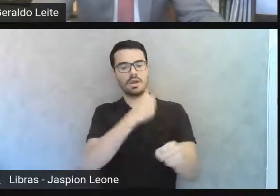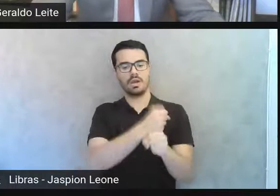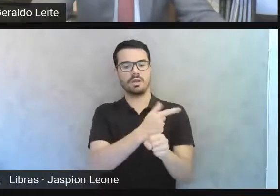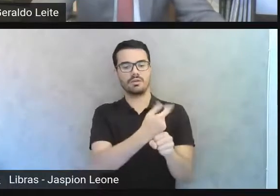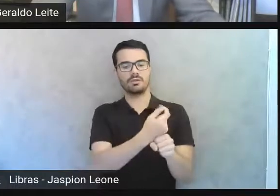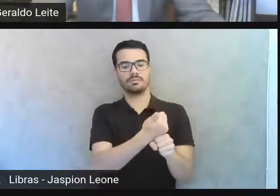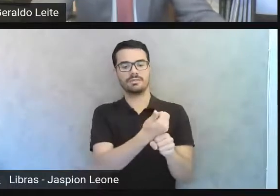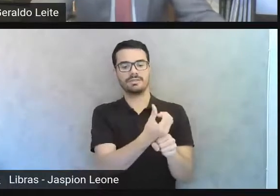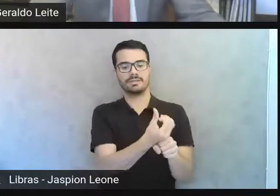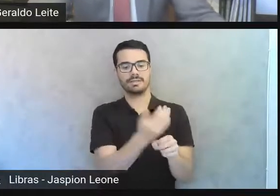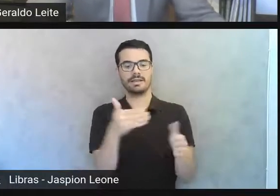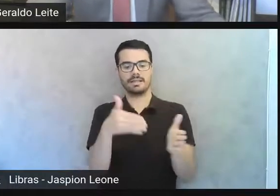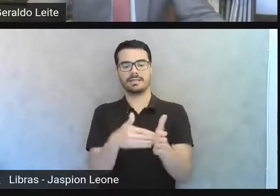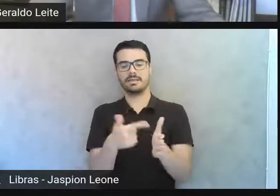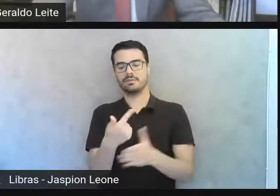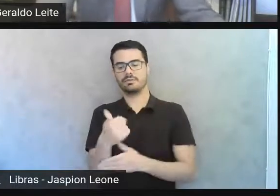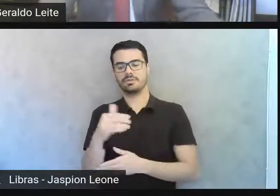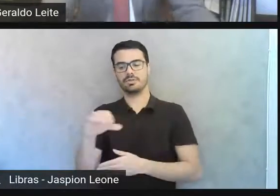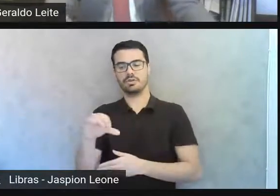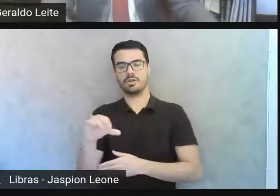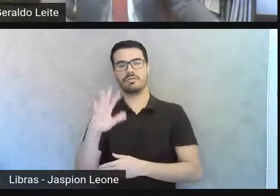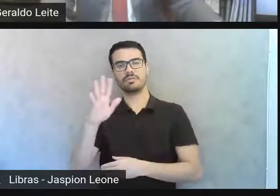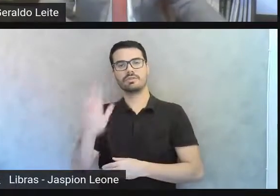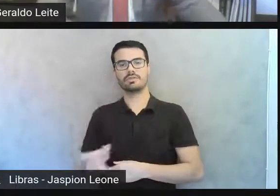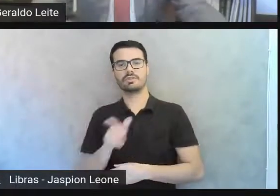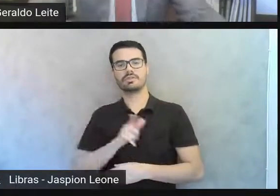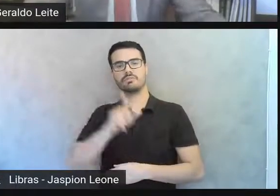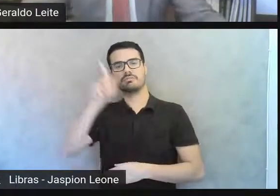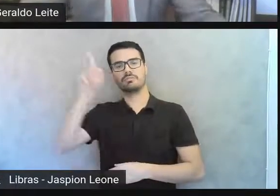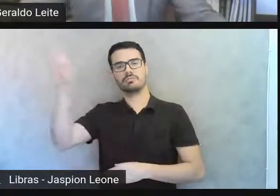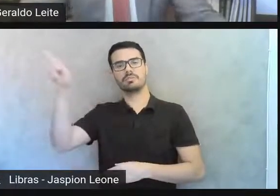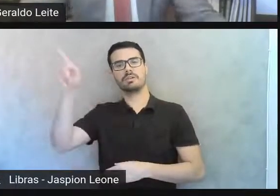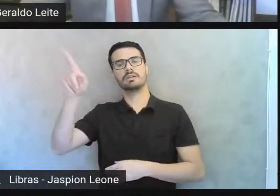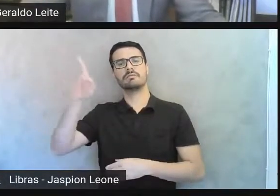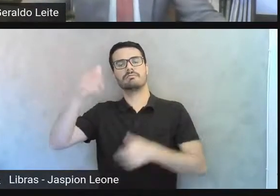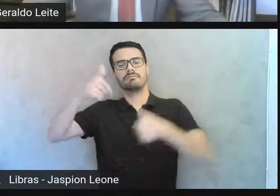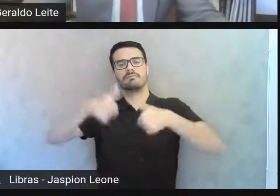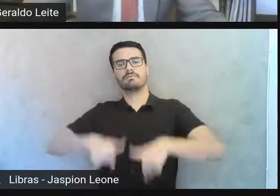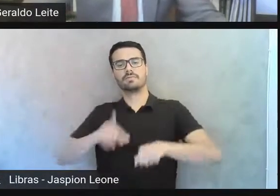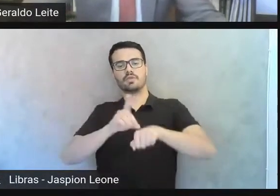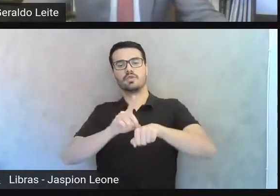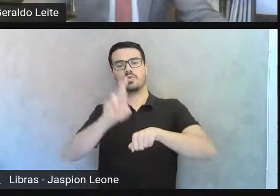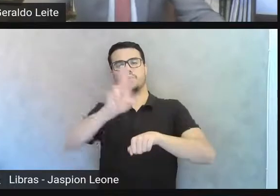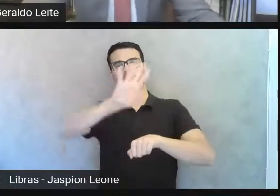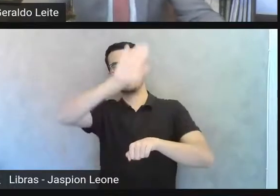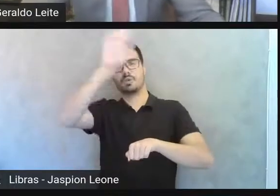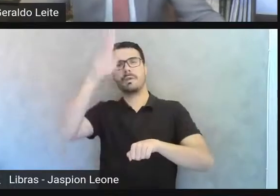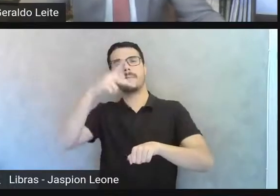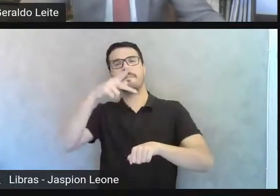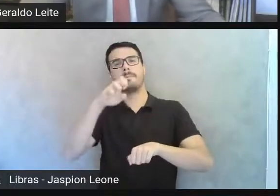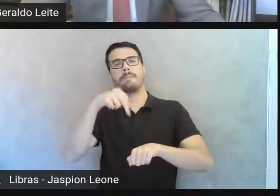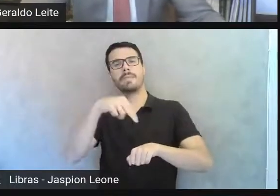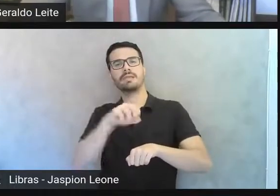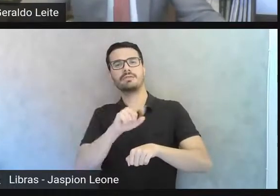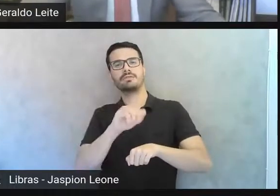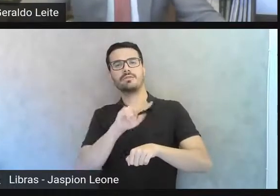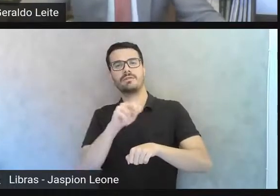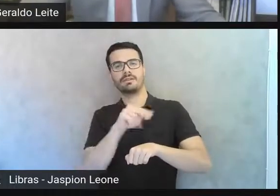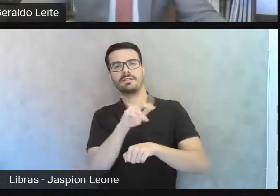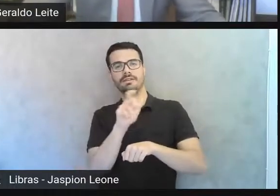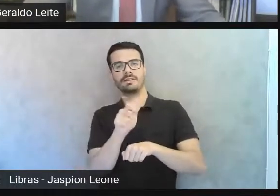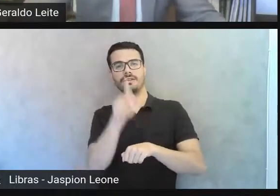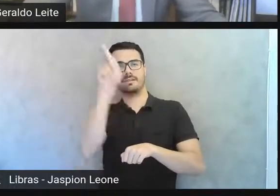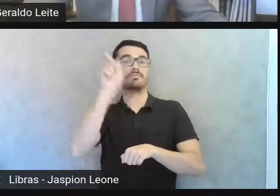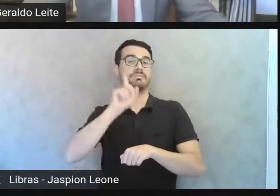2019, cumpriu o estágio sênior na Universidade da Pensilvânia, integrou o grupo de pesquisadores